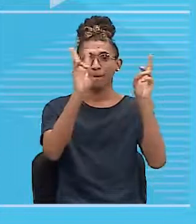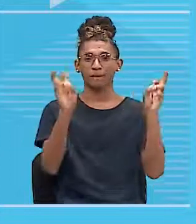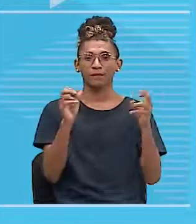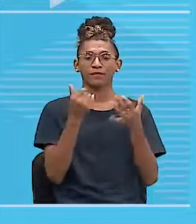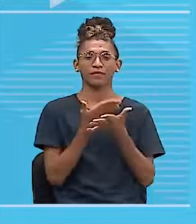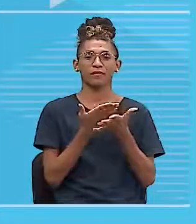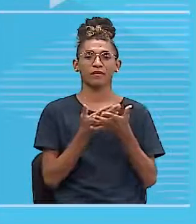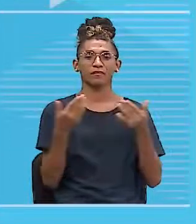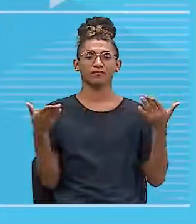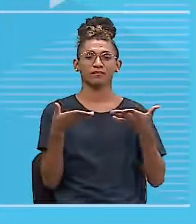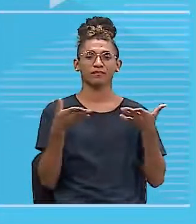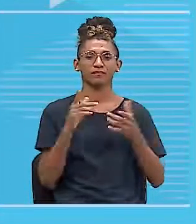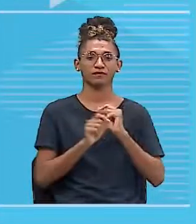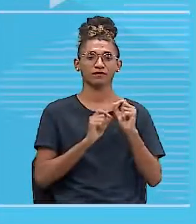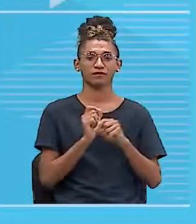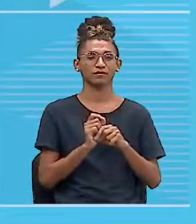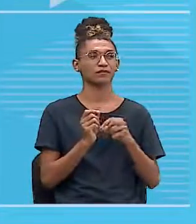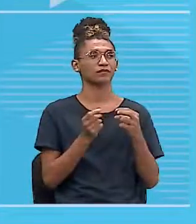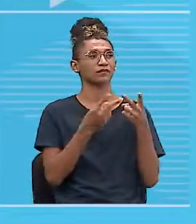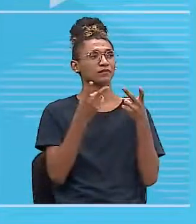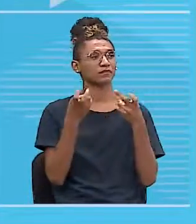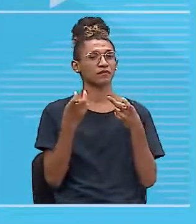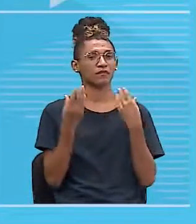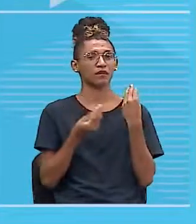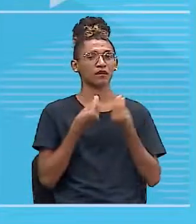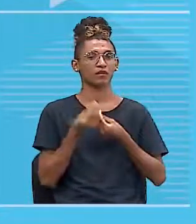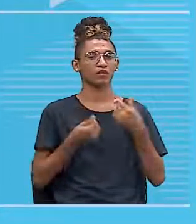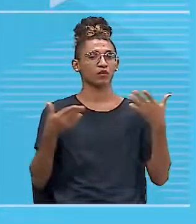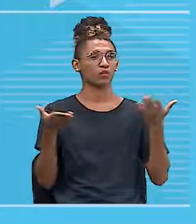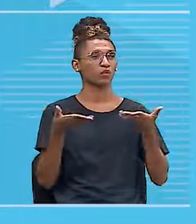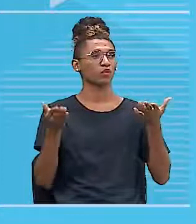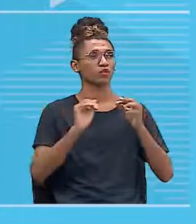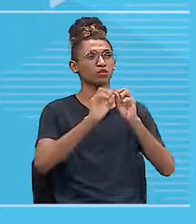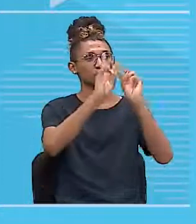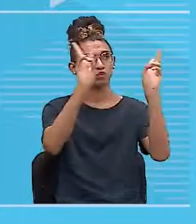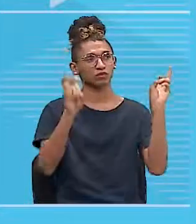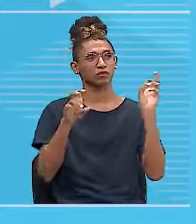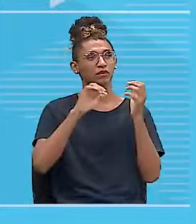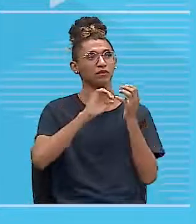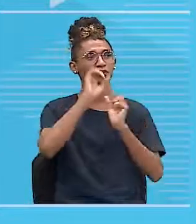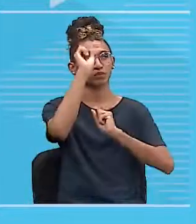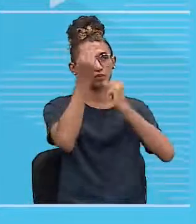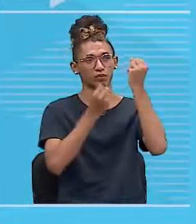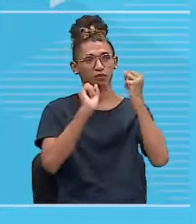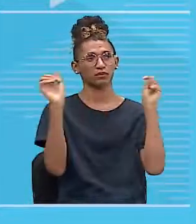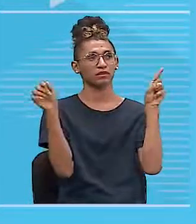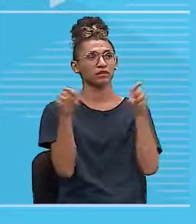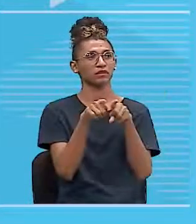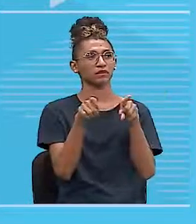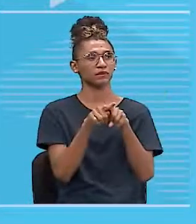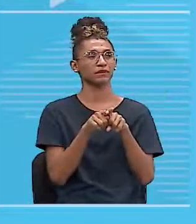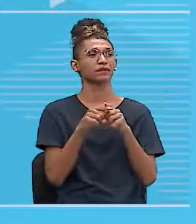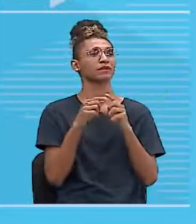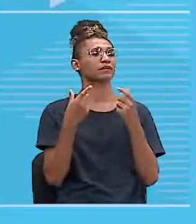internacional do trabalho onde nós vamos falar sobre Indústria e Comércio tema muito marcante